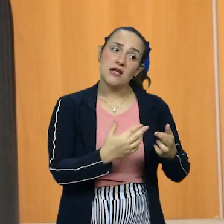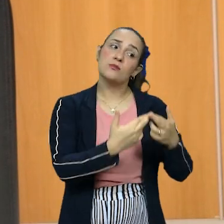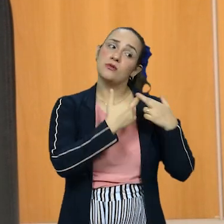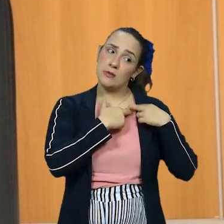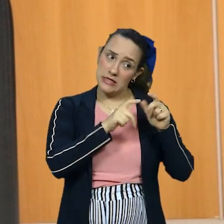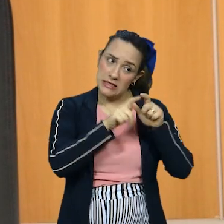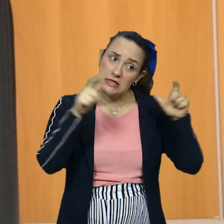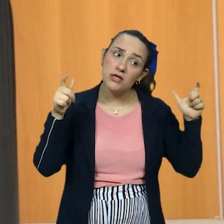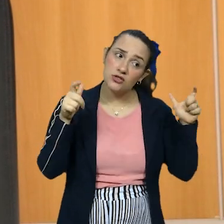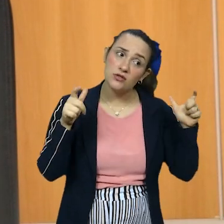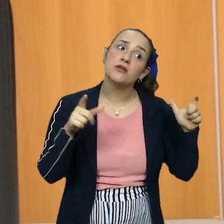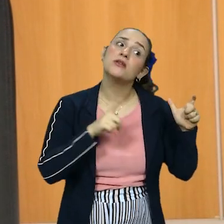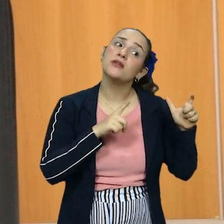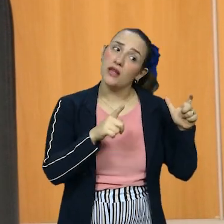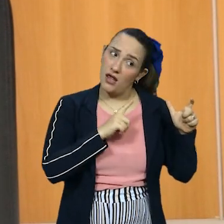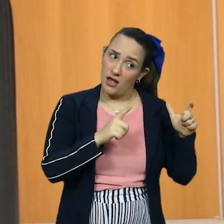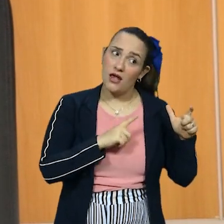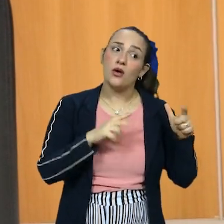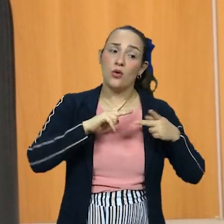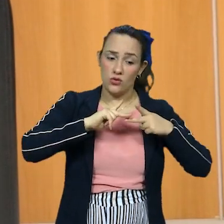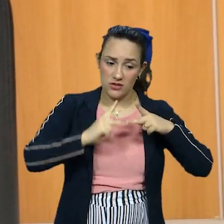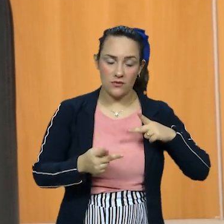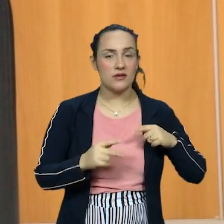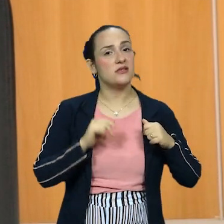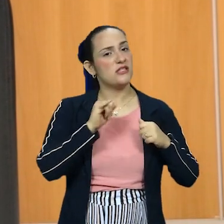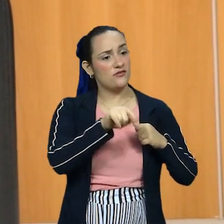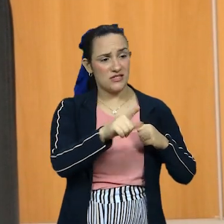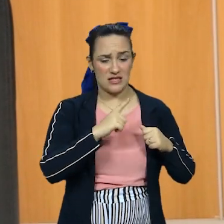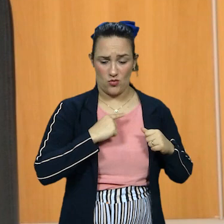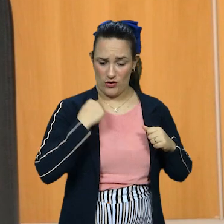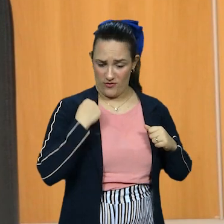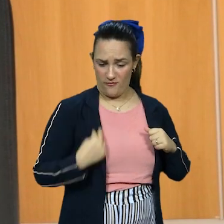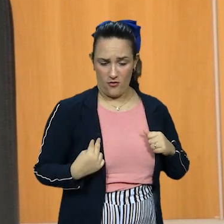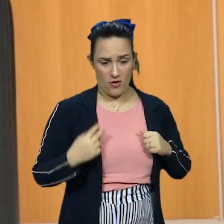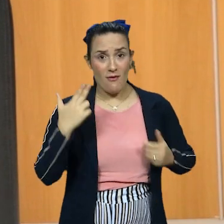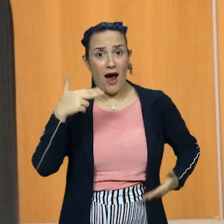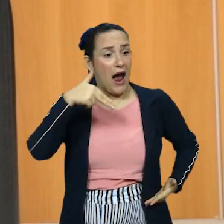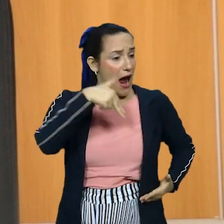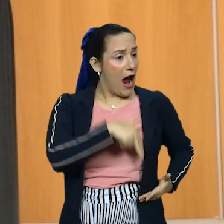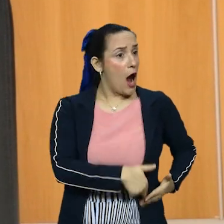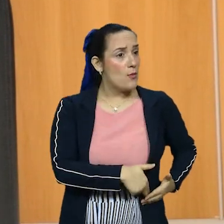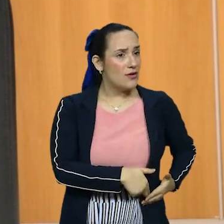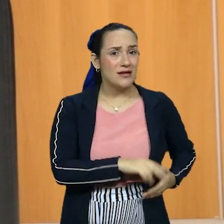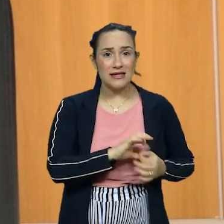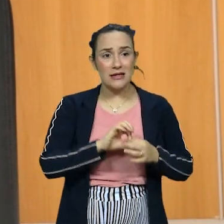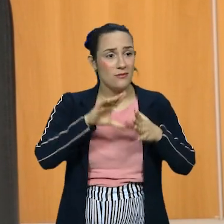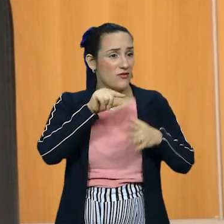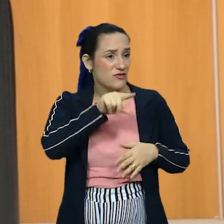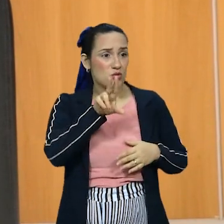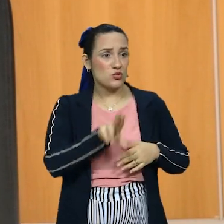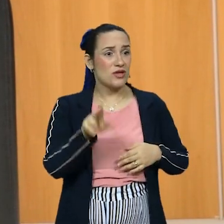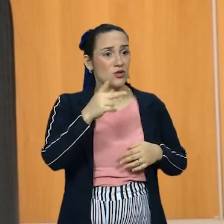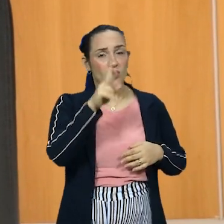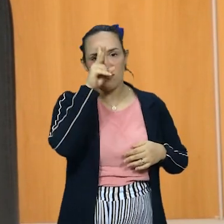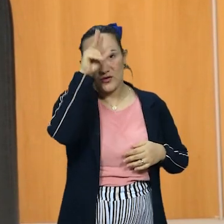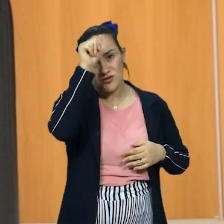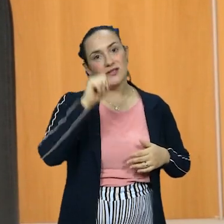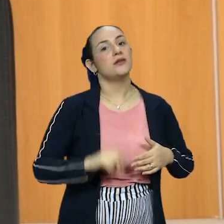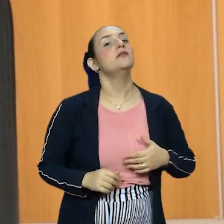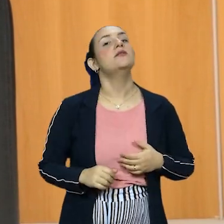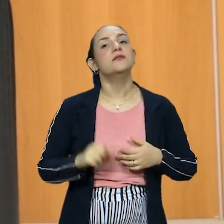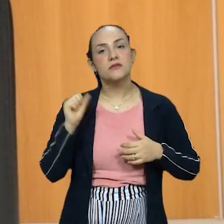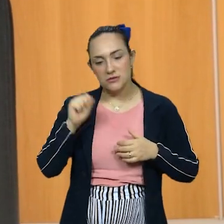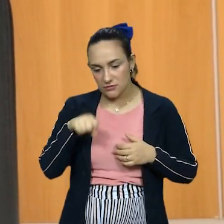foi dado, muito será cobrado, né? Como uma população entrega a eles uma farda, entrega uma arma e autoriza o uso da